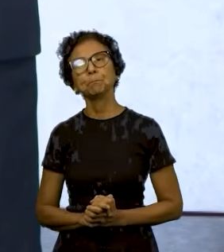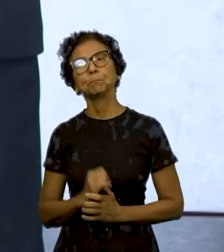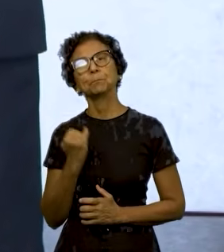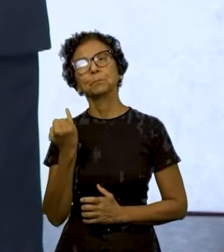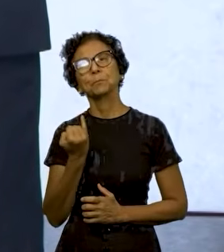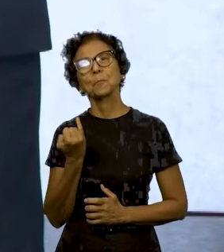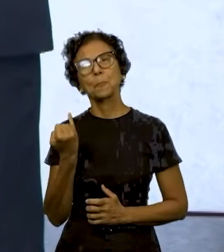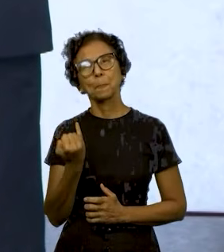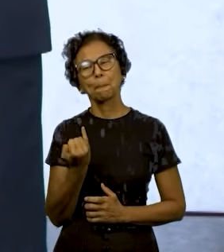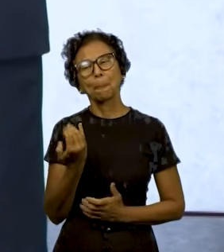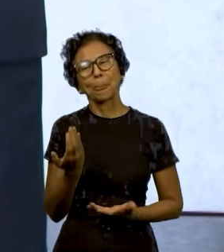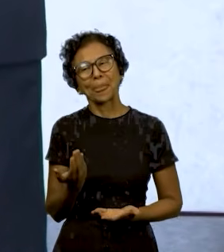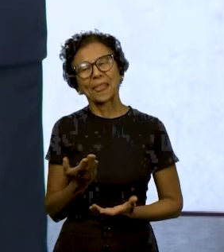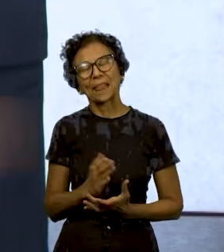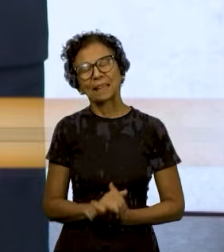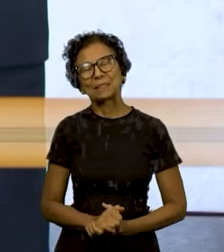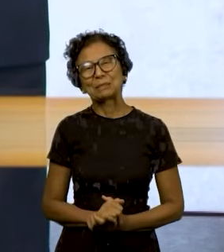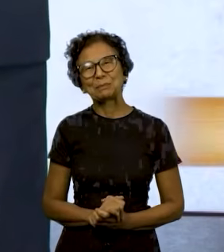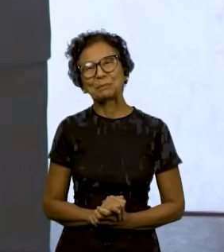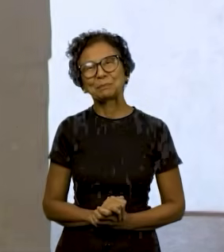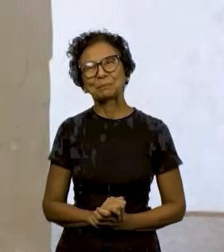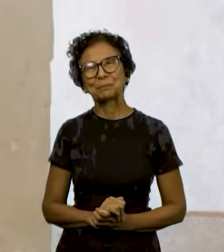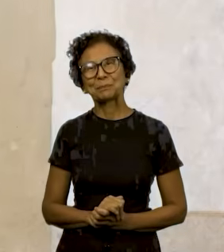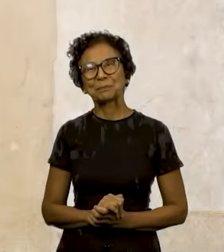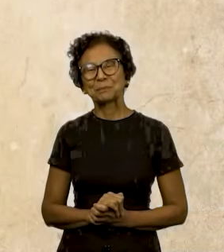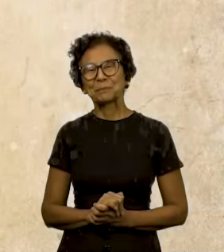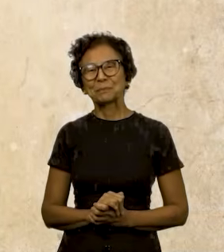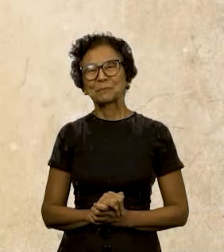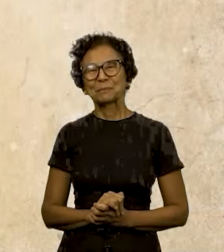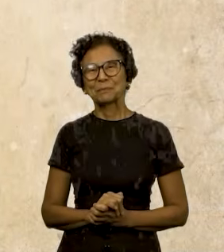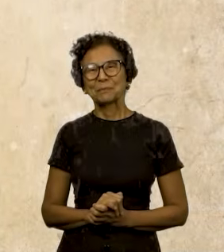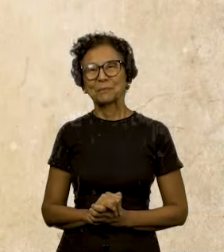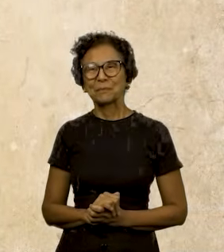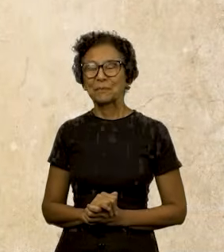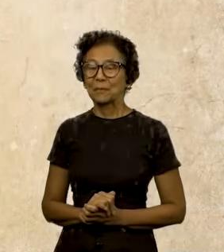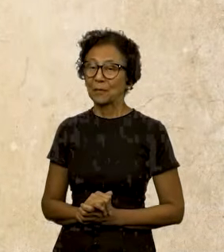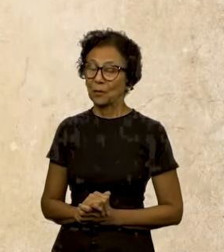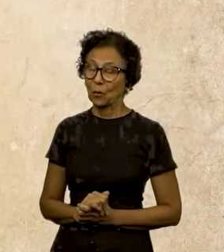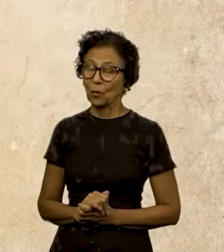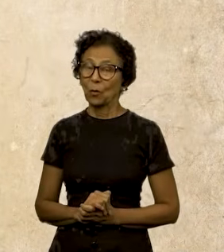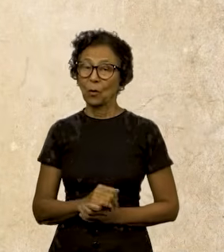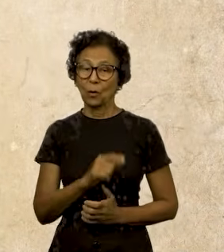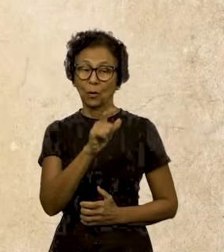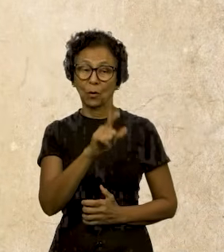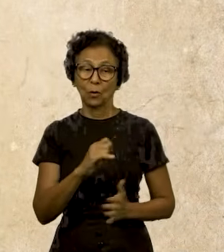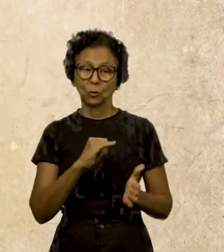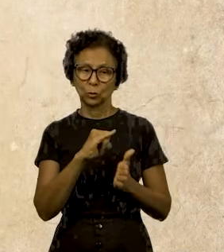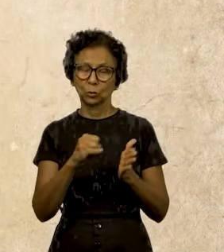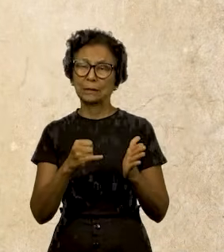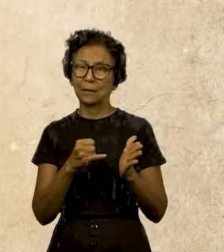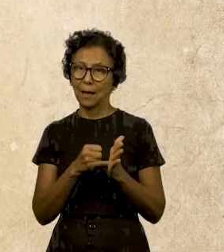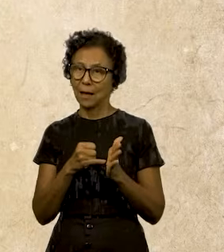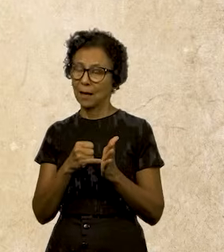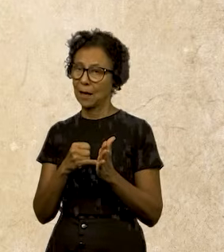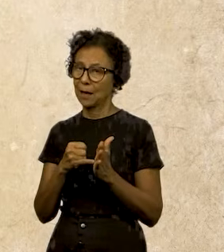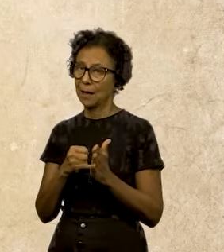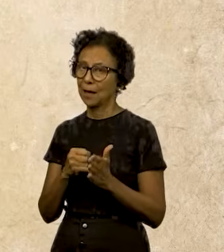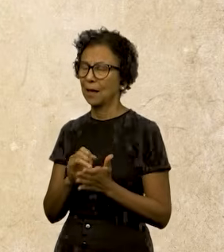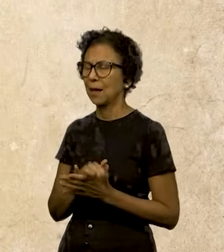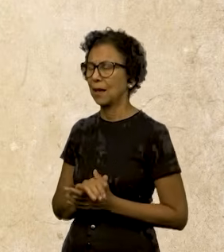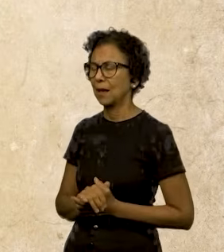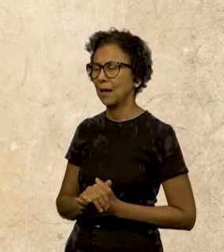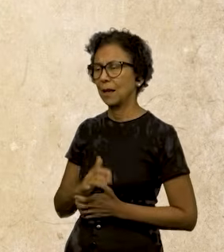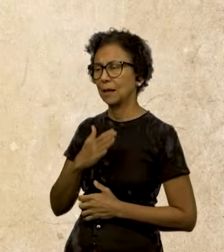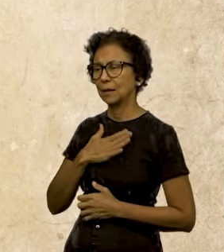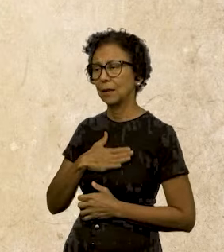É um nascimento diferente. Não temas, José, o que é nascido na tua casa é do